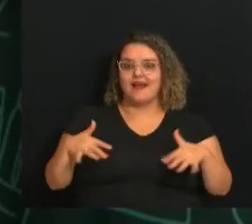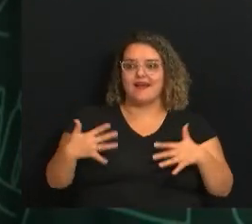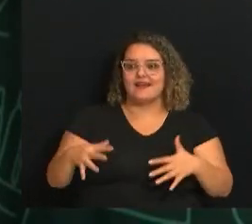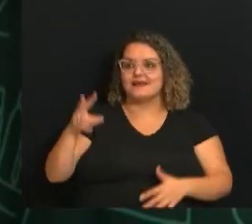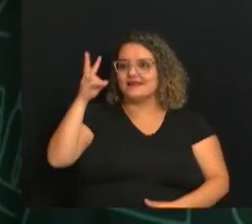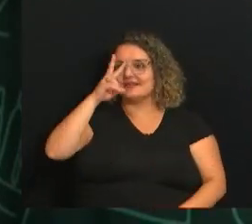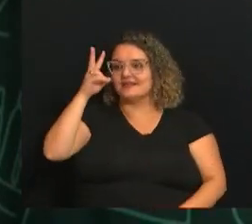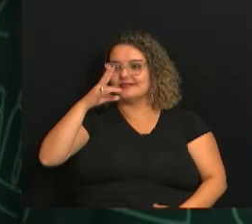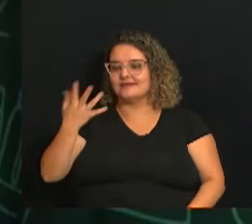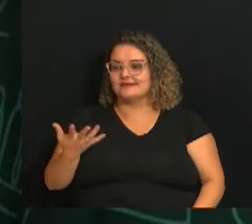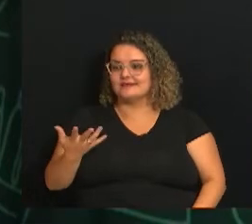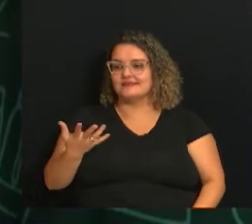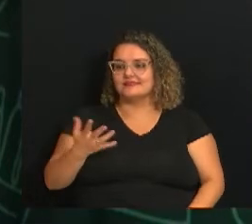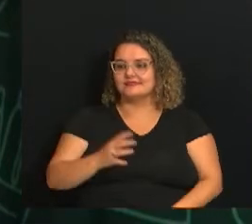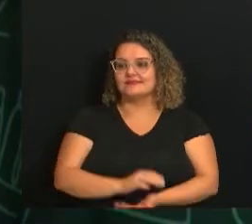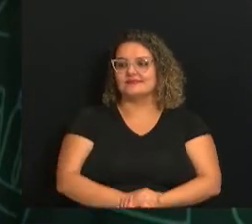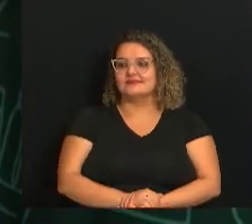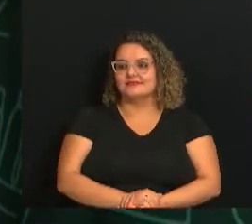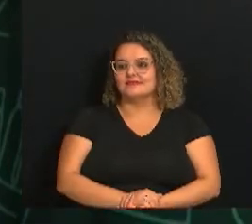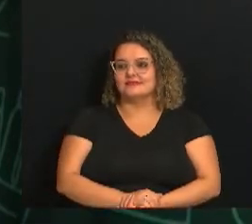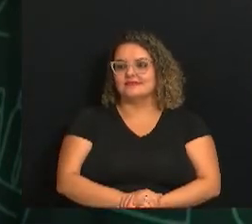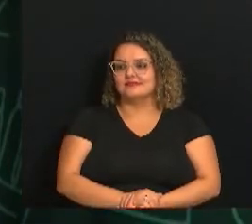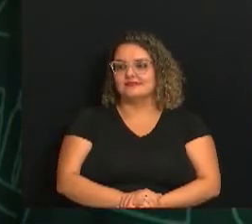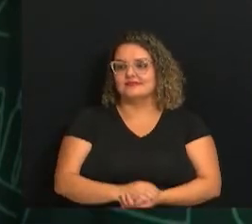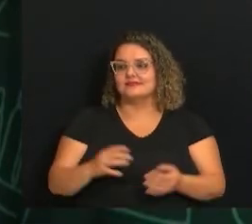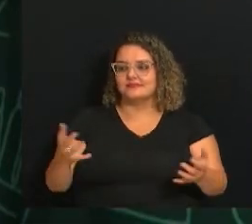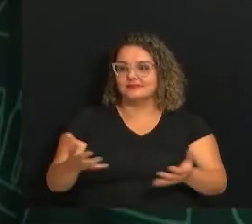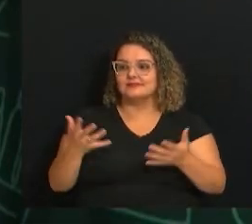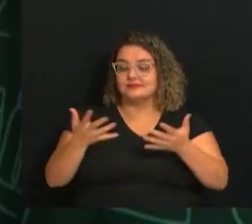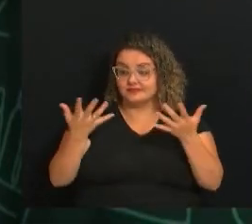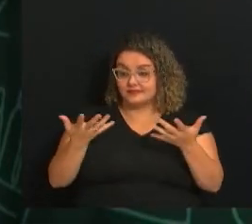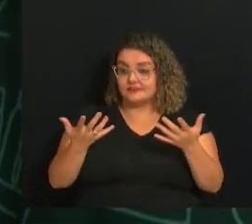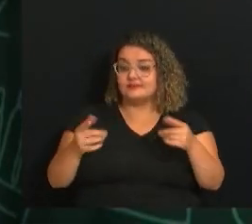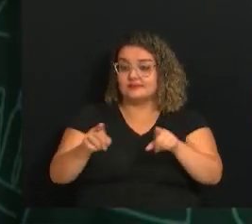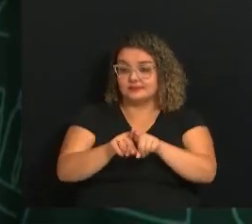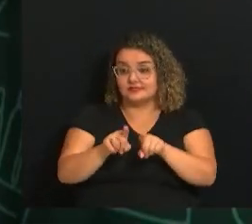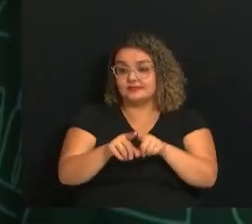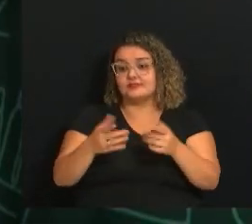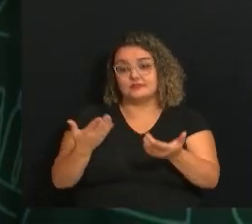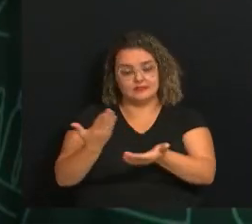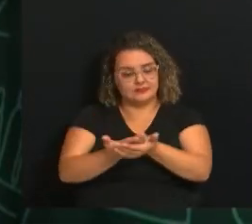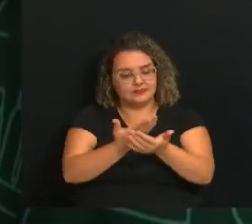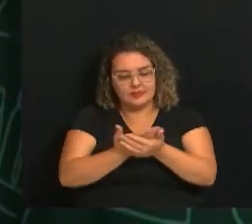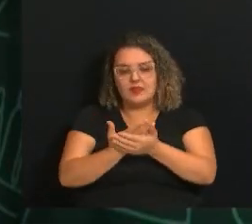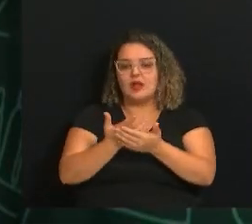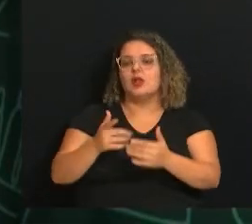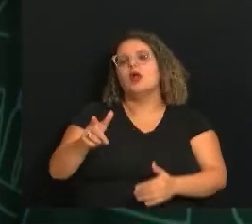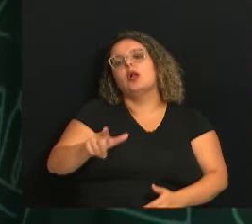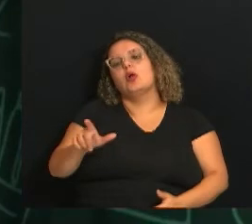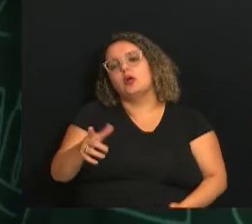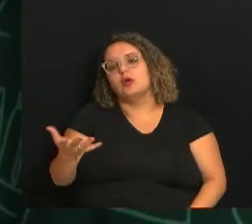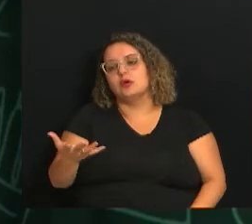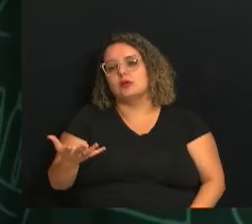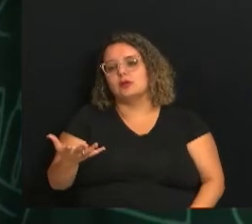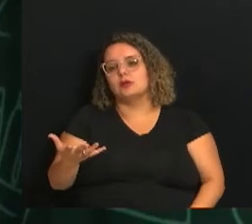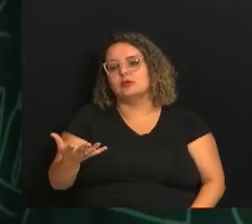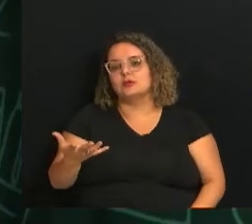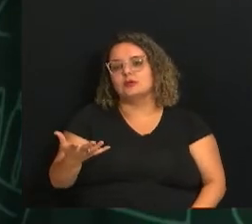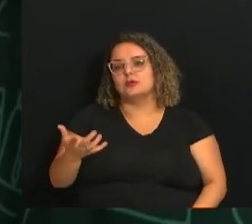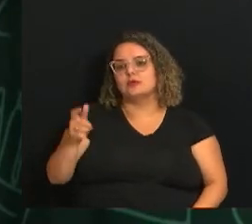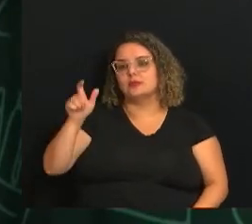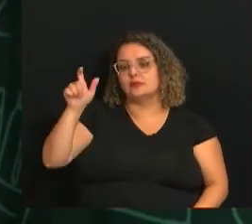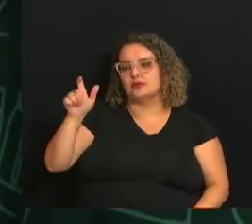história, até para incentivar a galera também, não é, a estudar. Claro que você